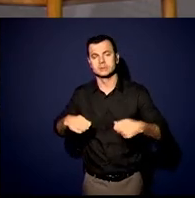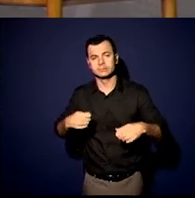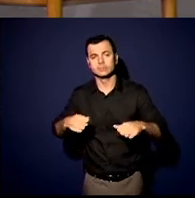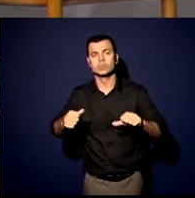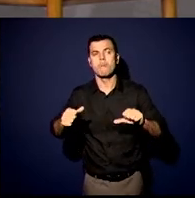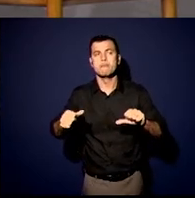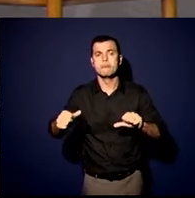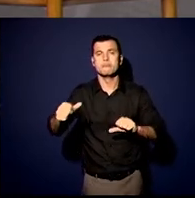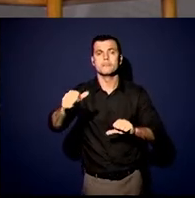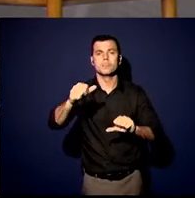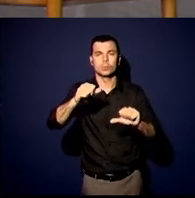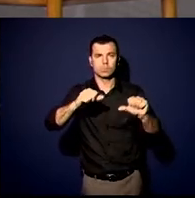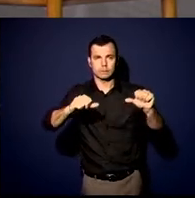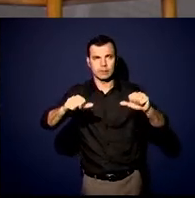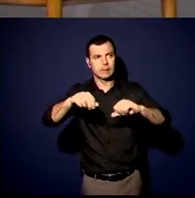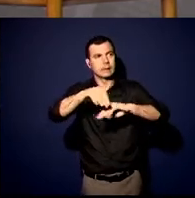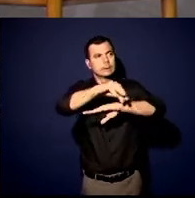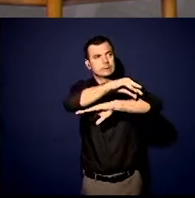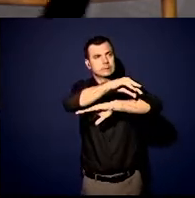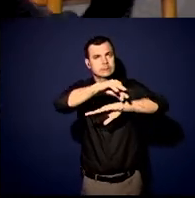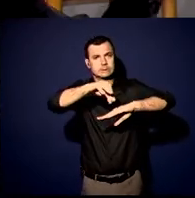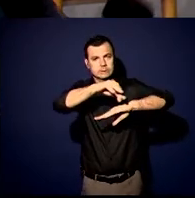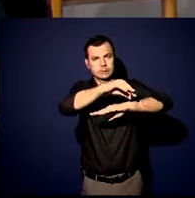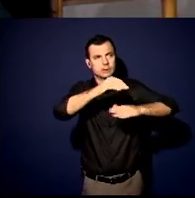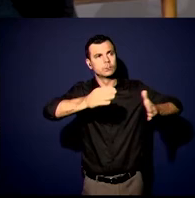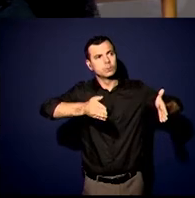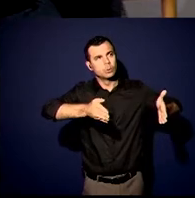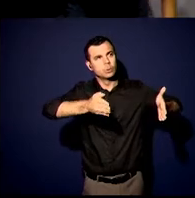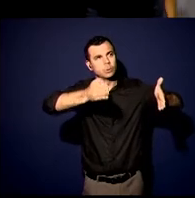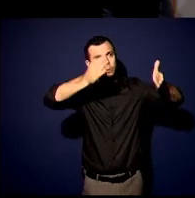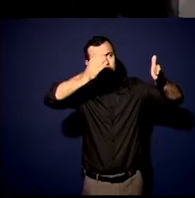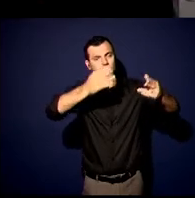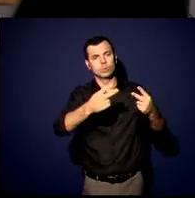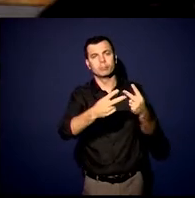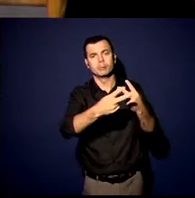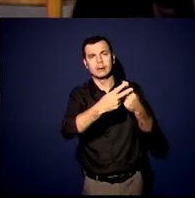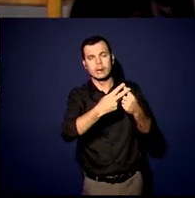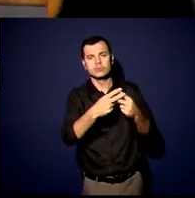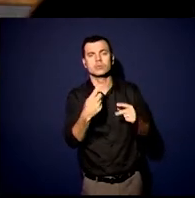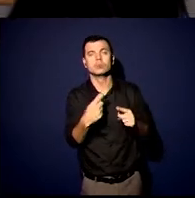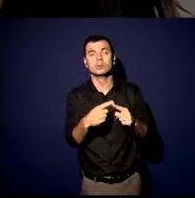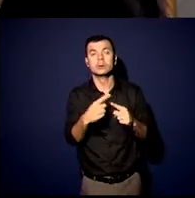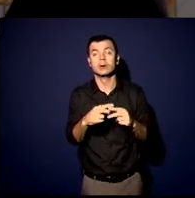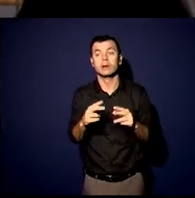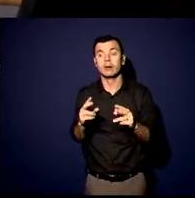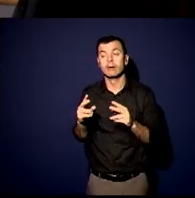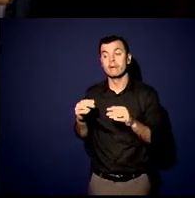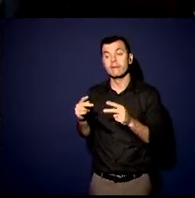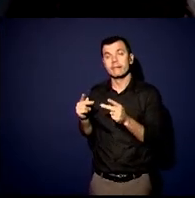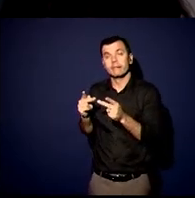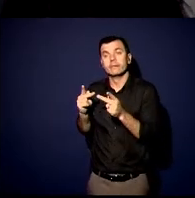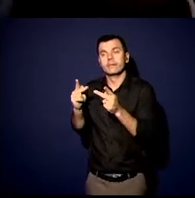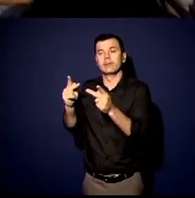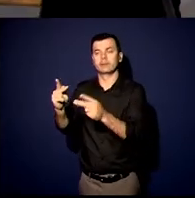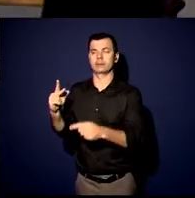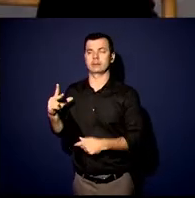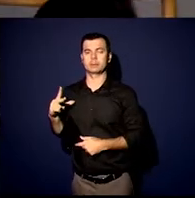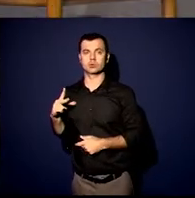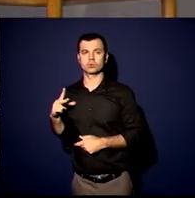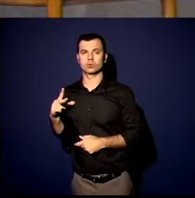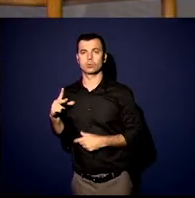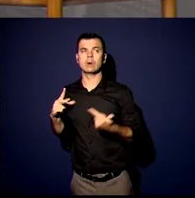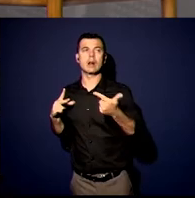na arquitetura dos presídios de formatar o que essas visitas íntimas não pudessem ser